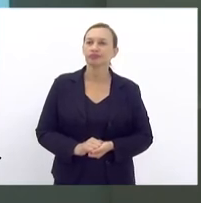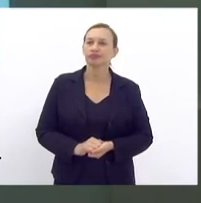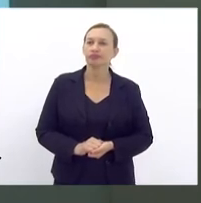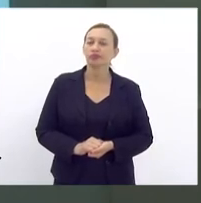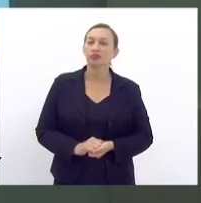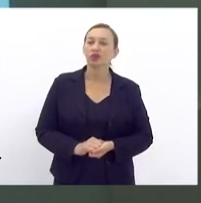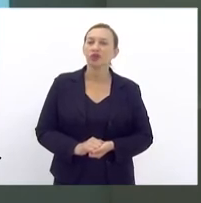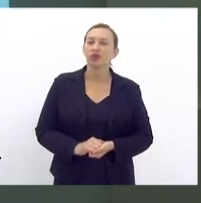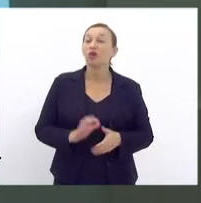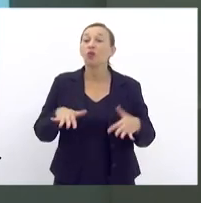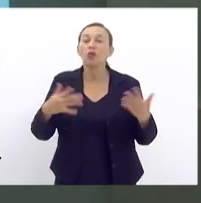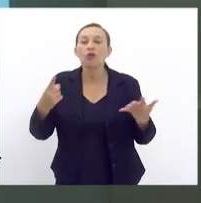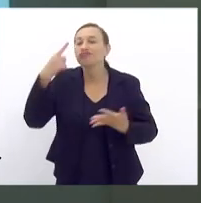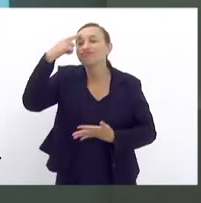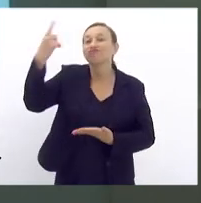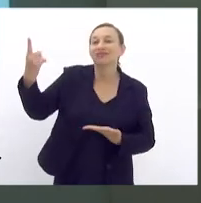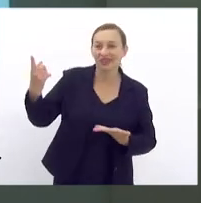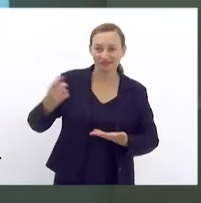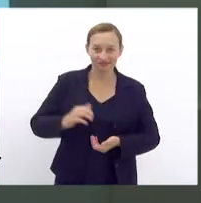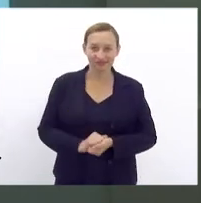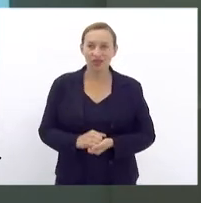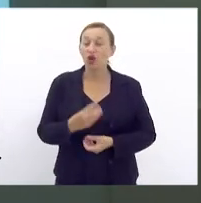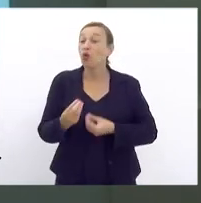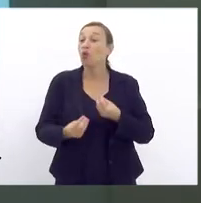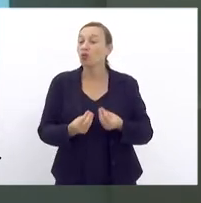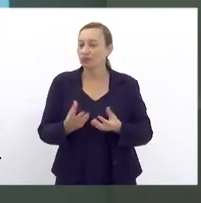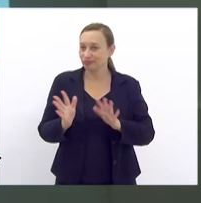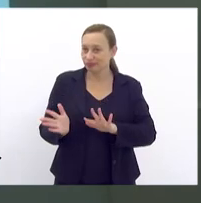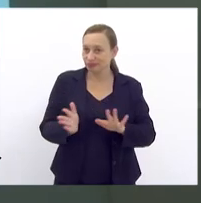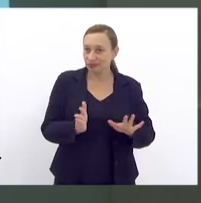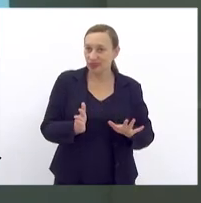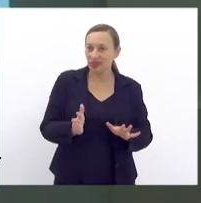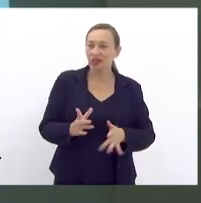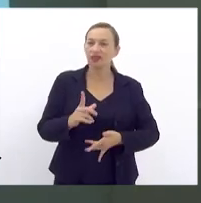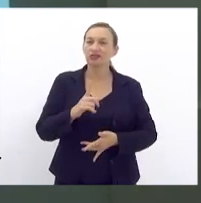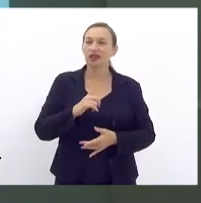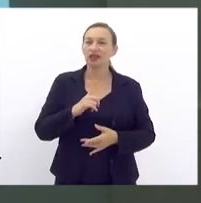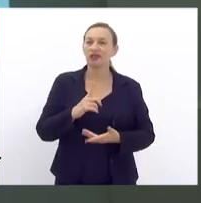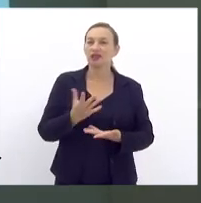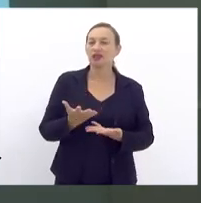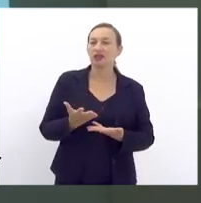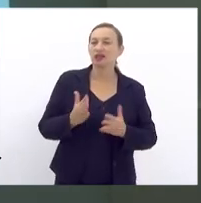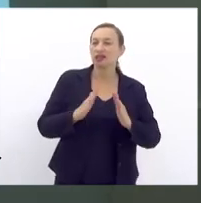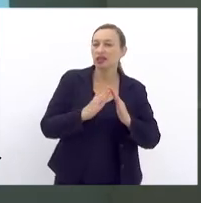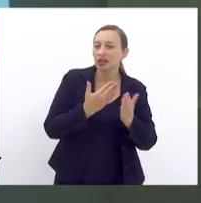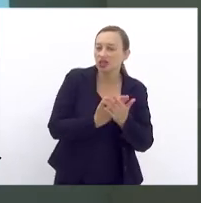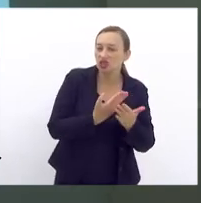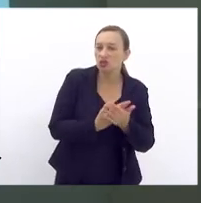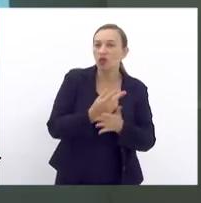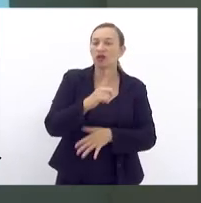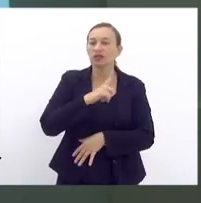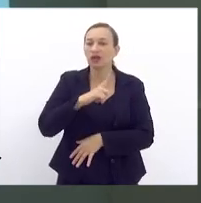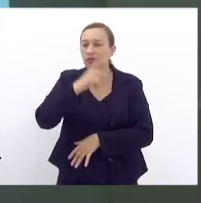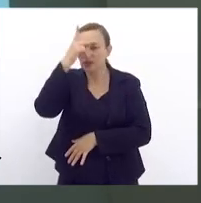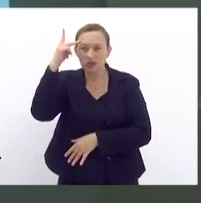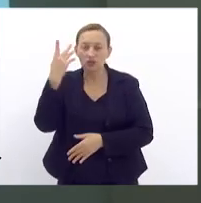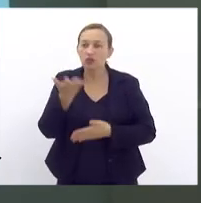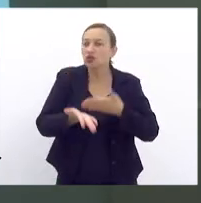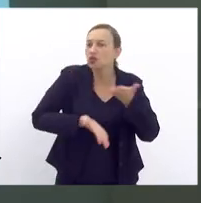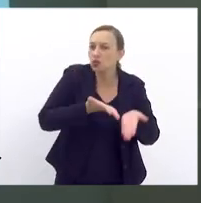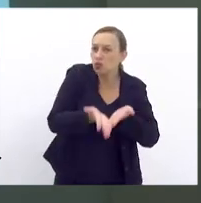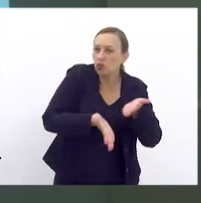Qual é a ideia como a gente ainda tem a questão em debate dos mediadores nas escolas a gente sabe da dificuldade do sistema de